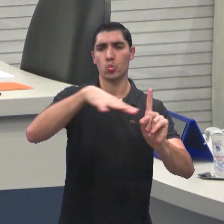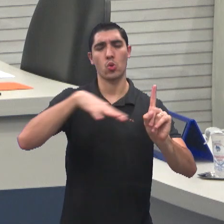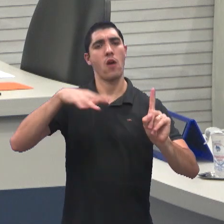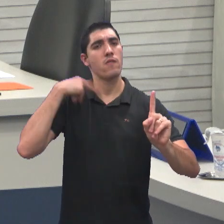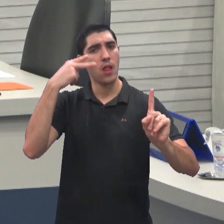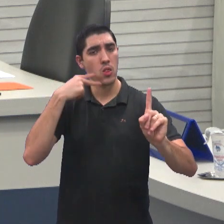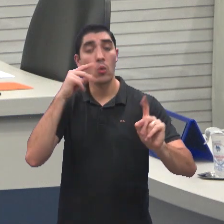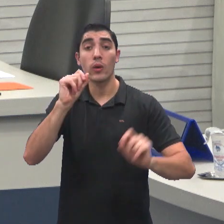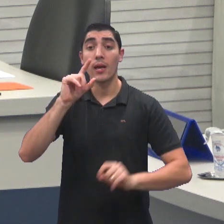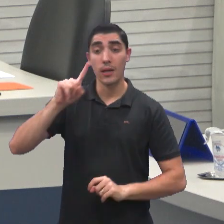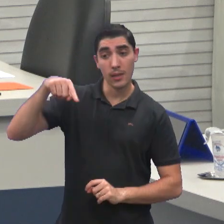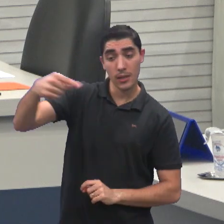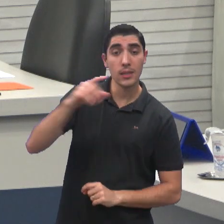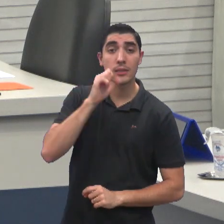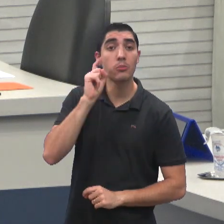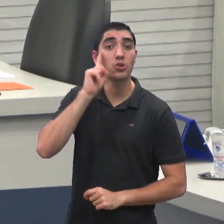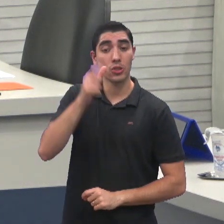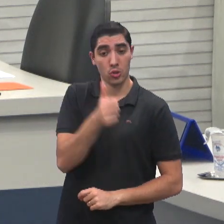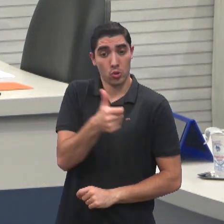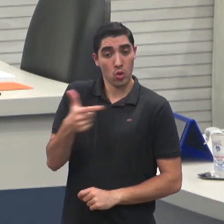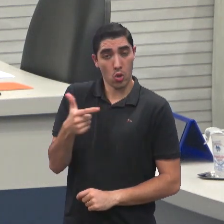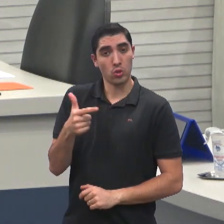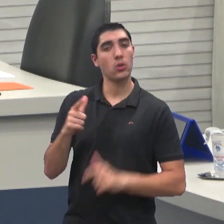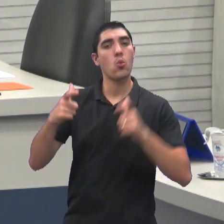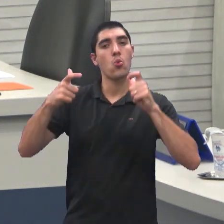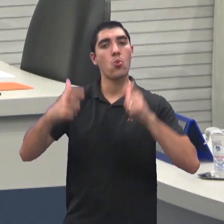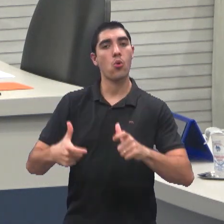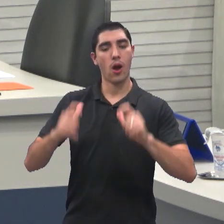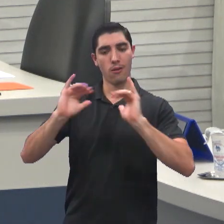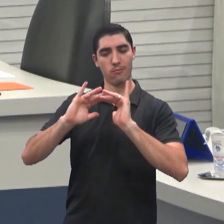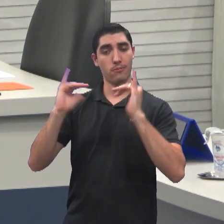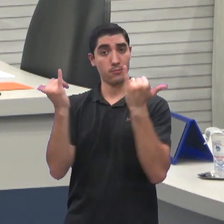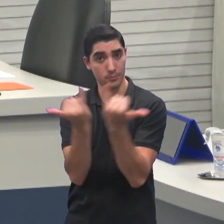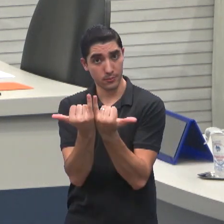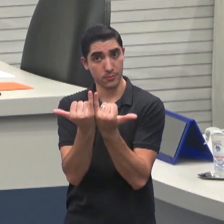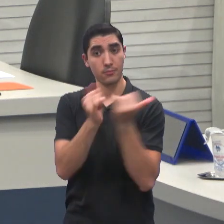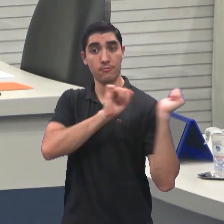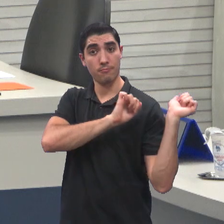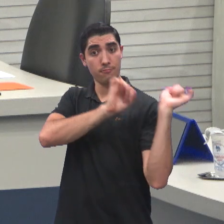12, comparecer lá no pavilhão do Centro da Juventude, para